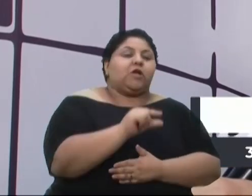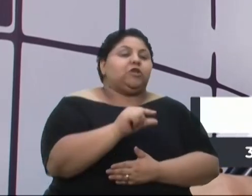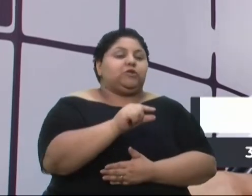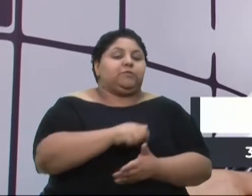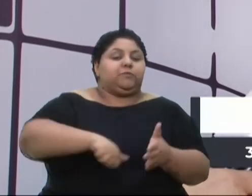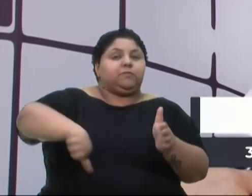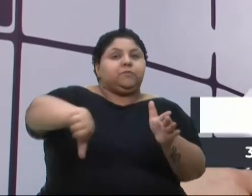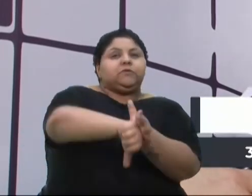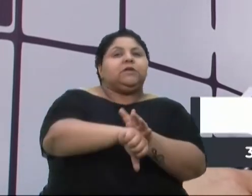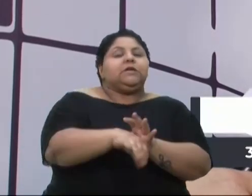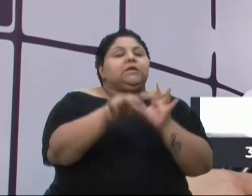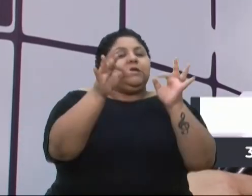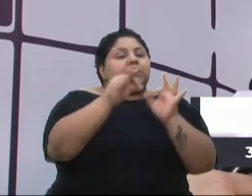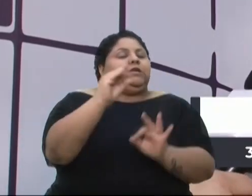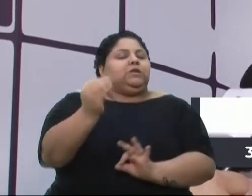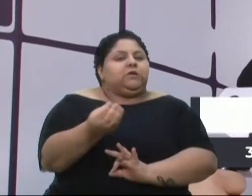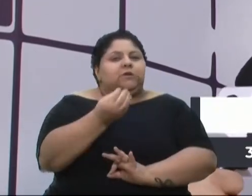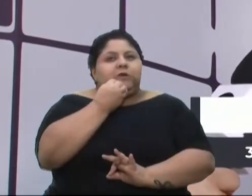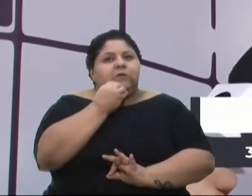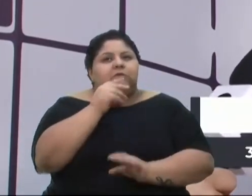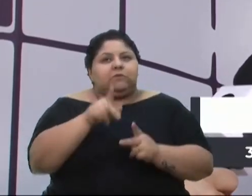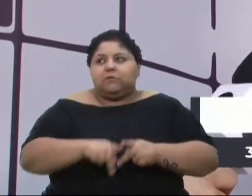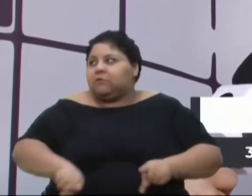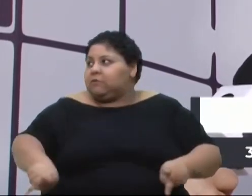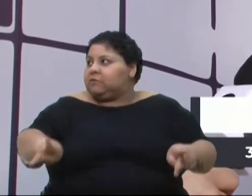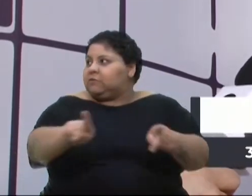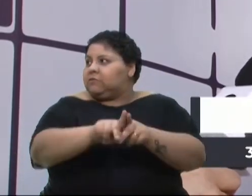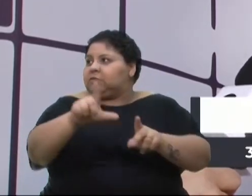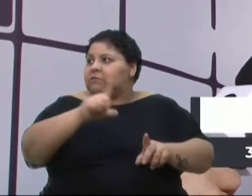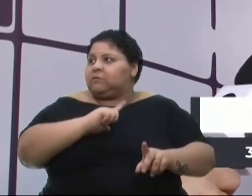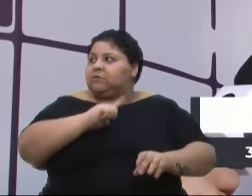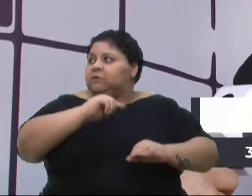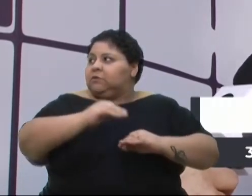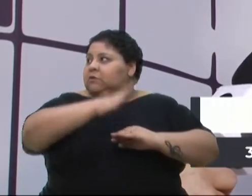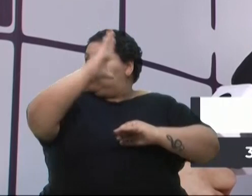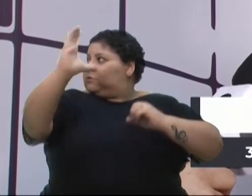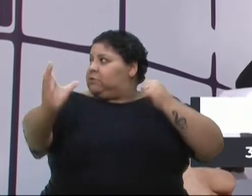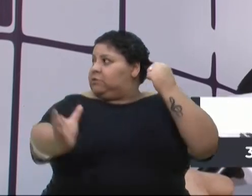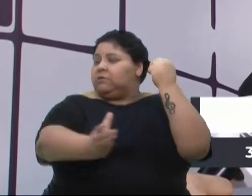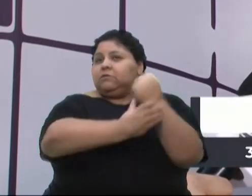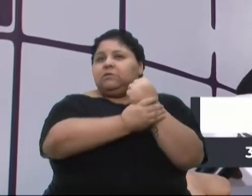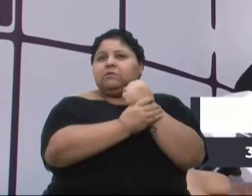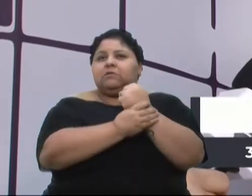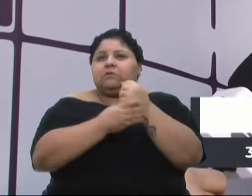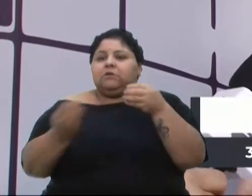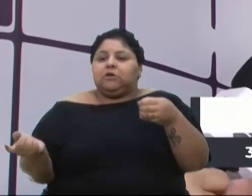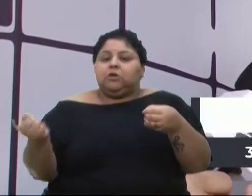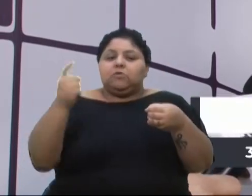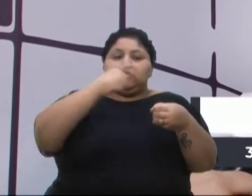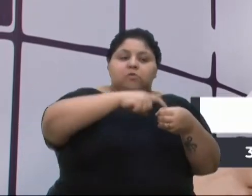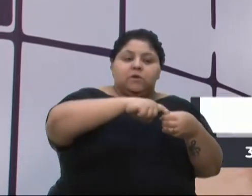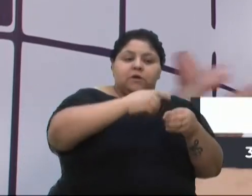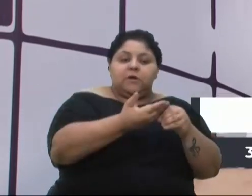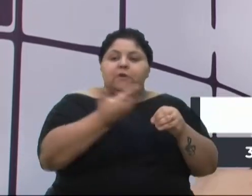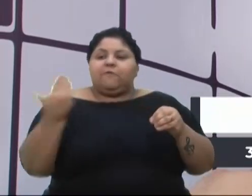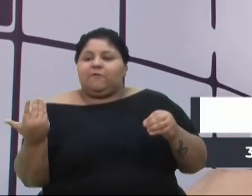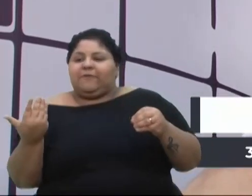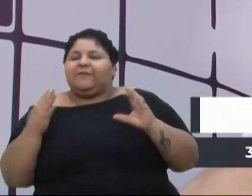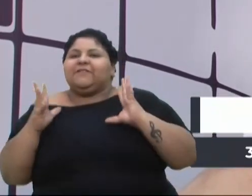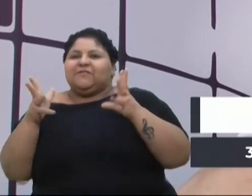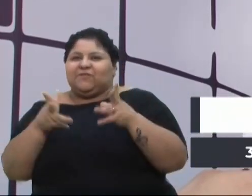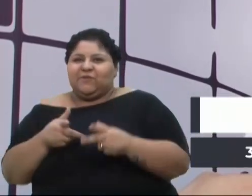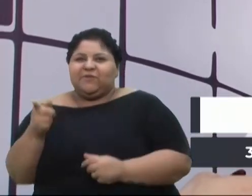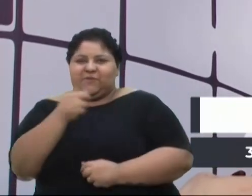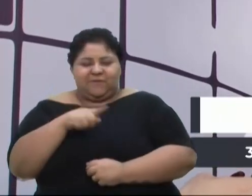crimes e, com certeza, a população terá mais segurança ao ir e vir, que é o que